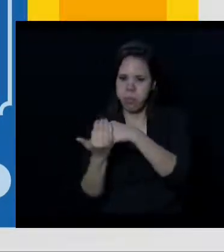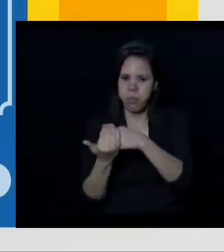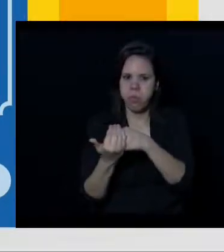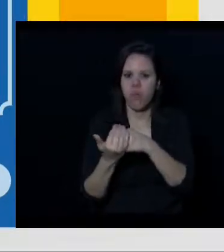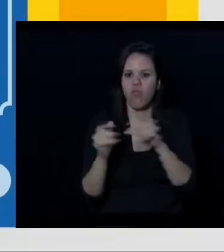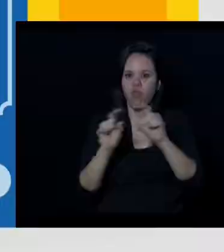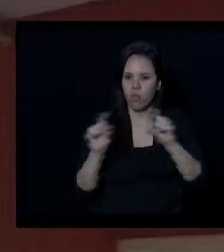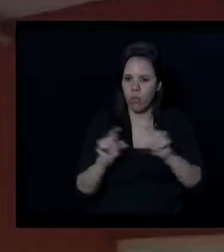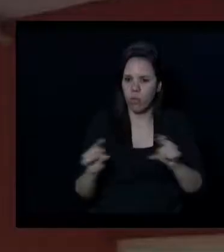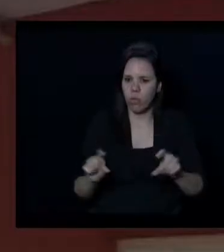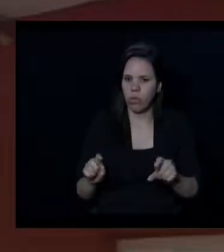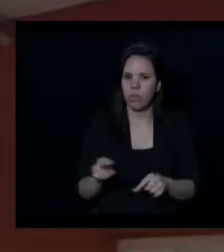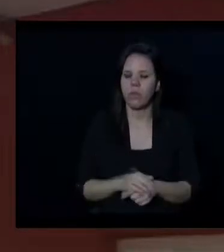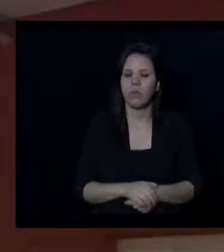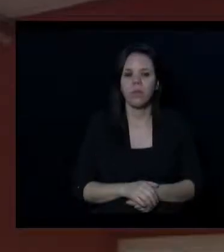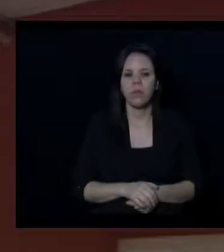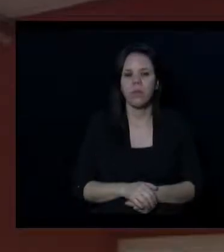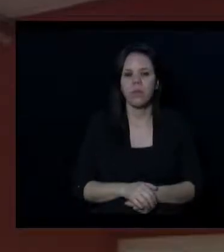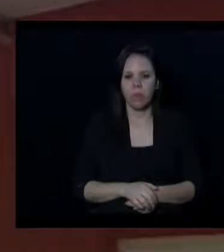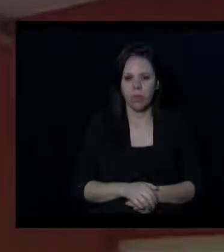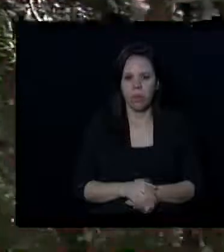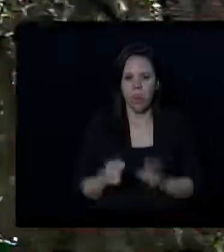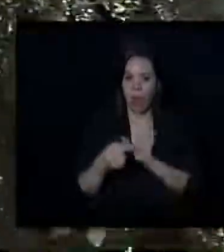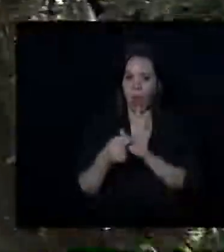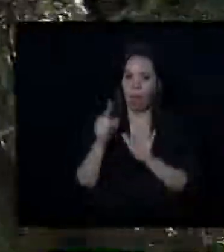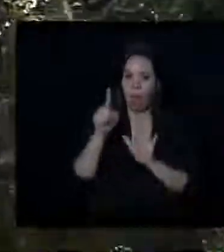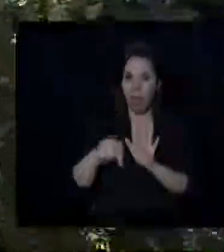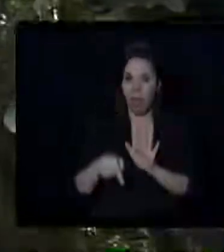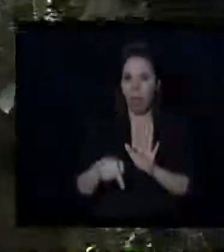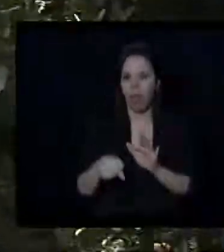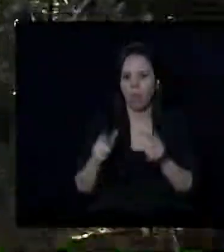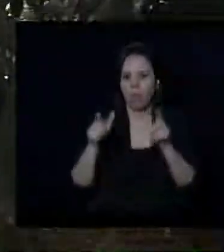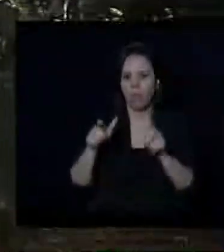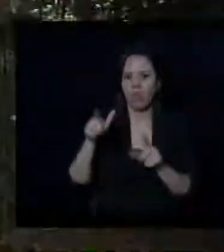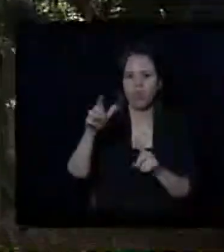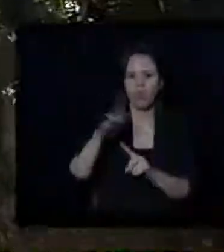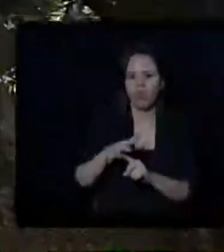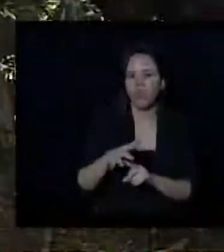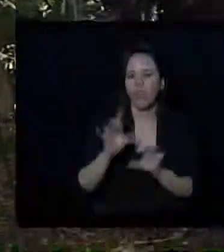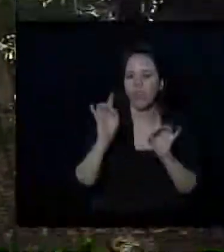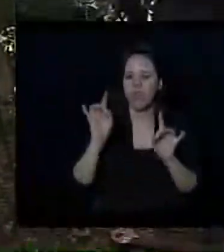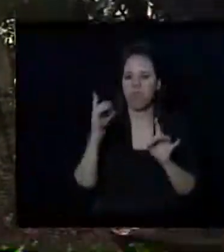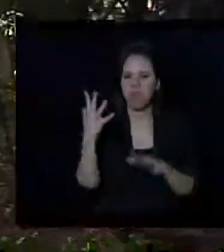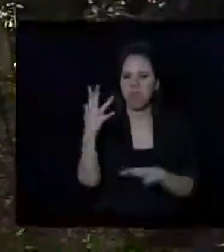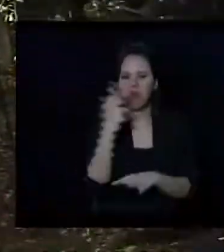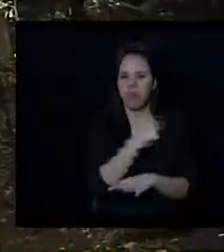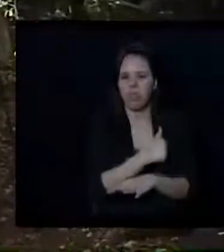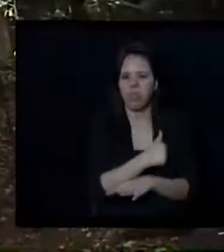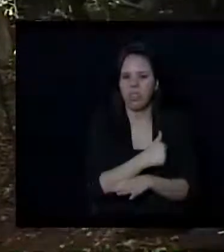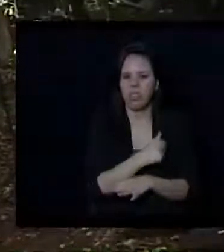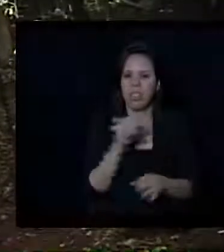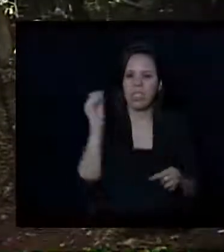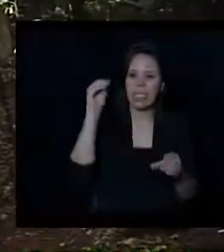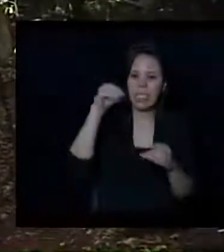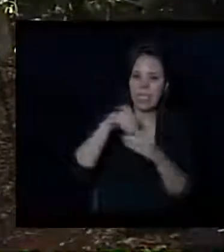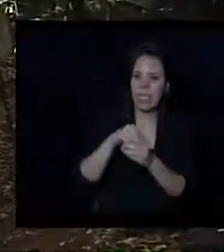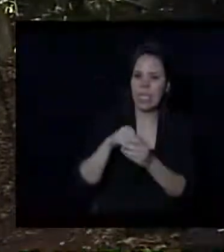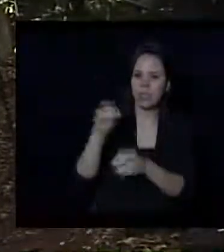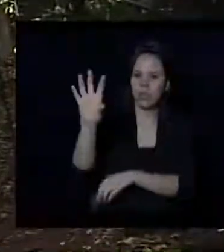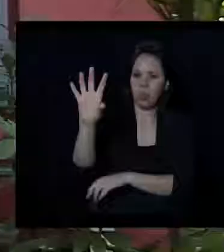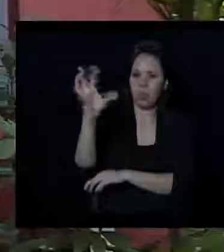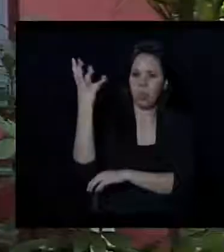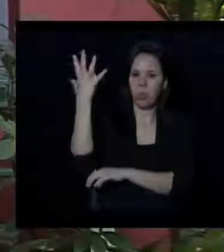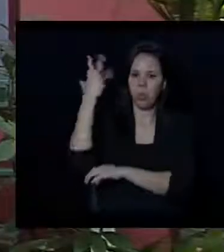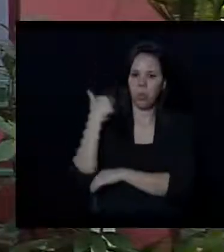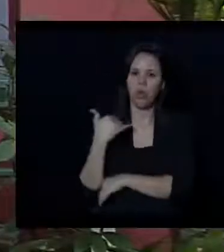Monteiro Lobato. Essa, aliás, fica num lugar bem charmoso, dentro do Bosque dos